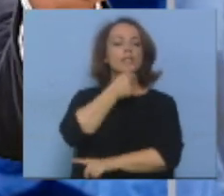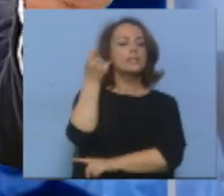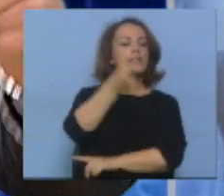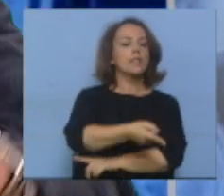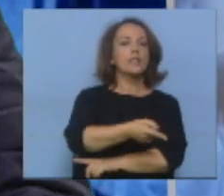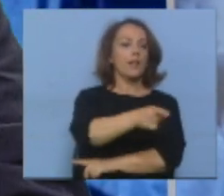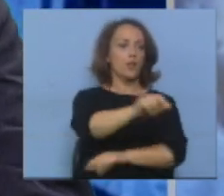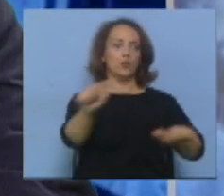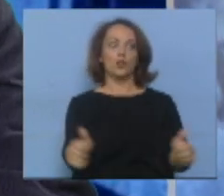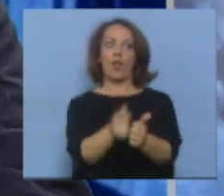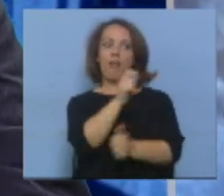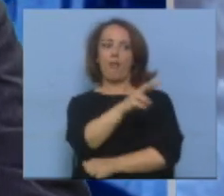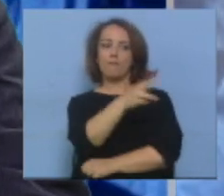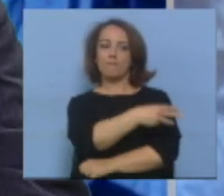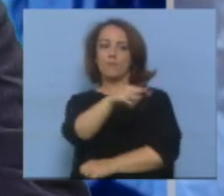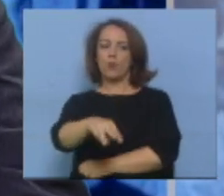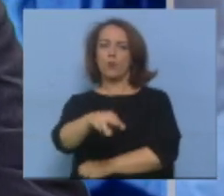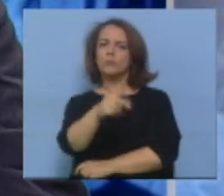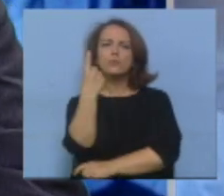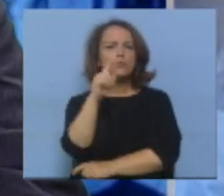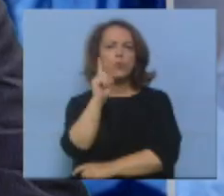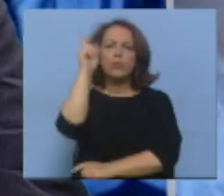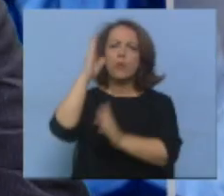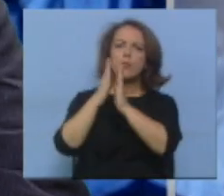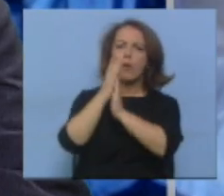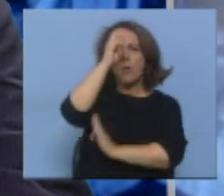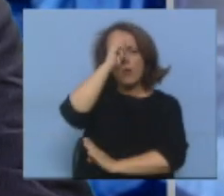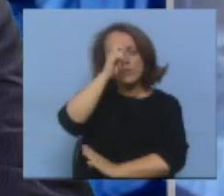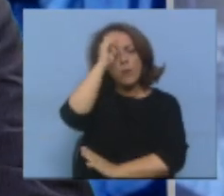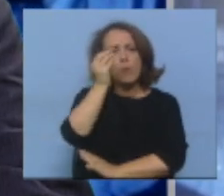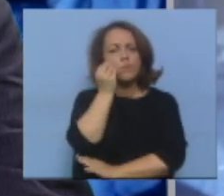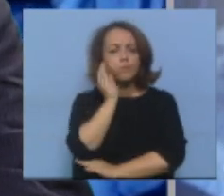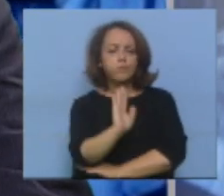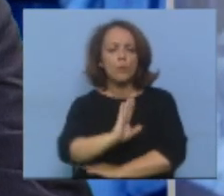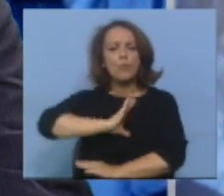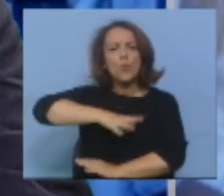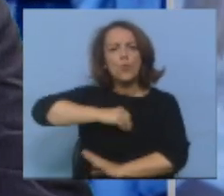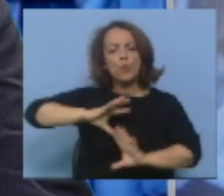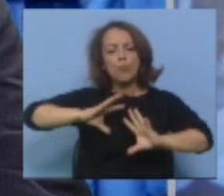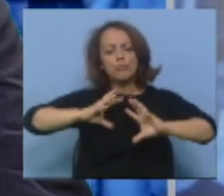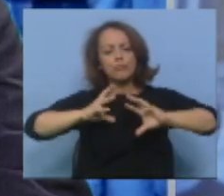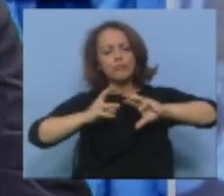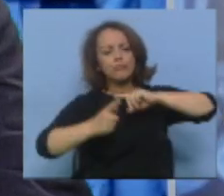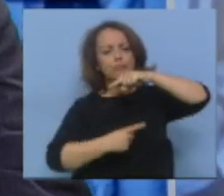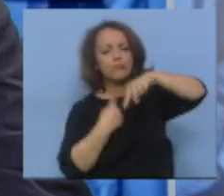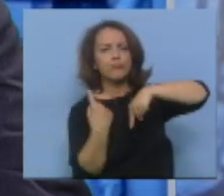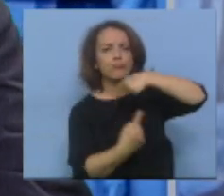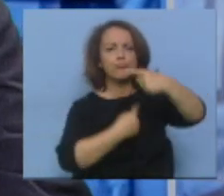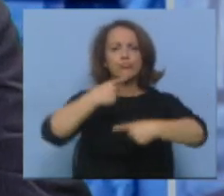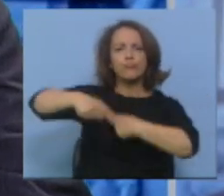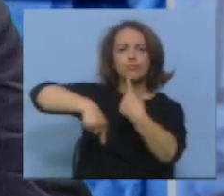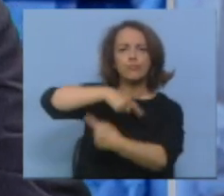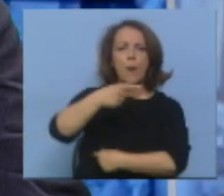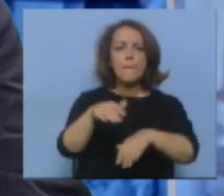sai o Euromilhões. Não, Deus respeita a ordem do mundo. Mas acena-nos sempre aquele que